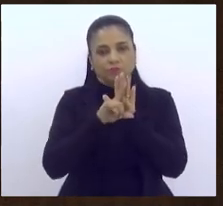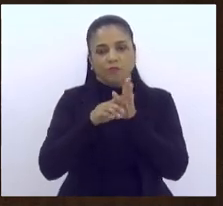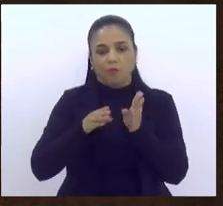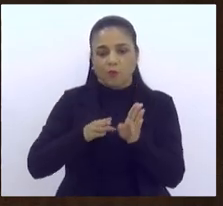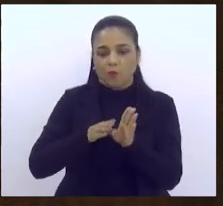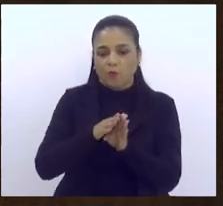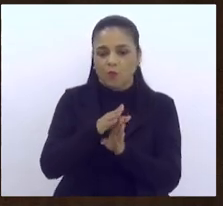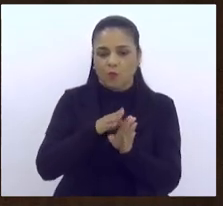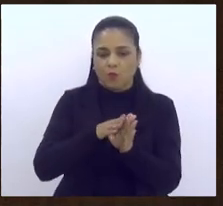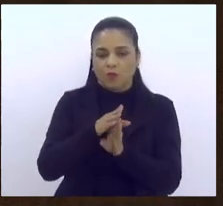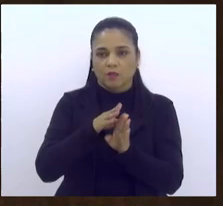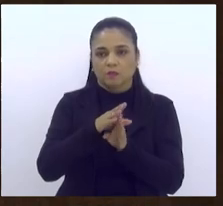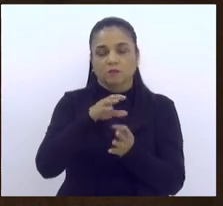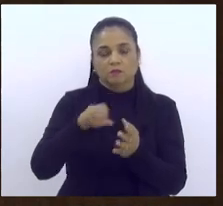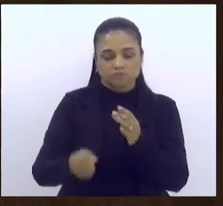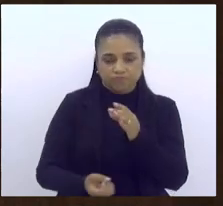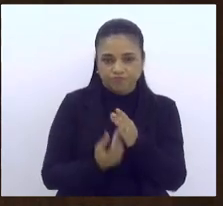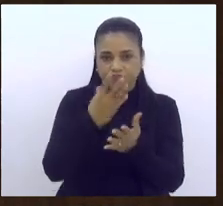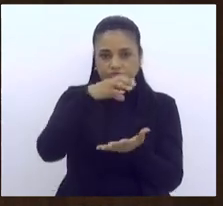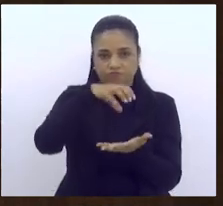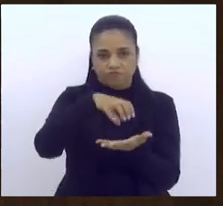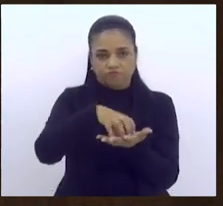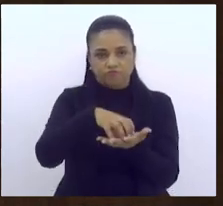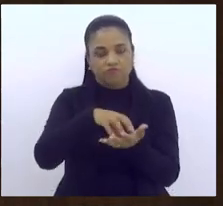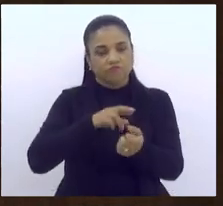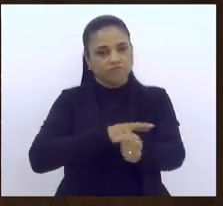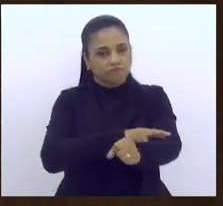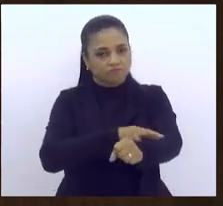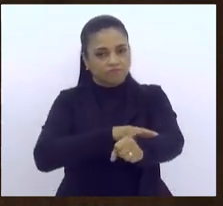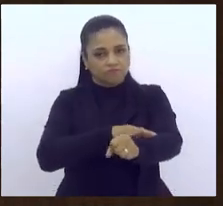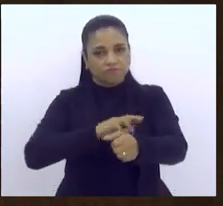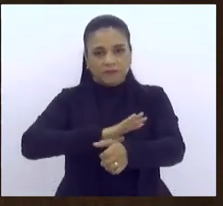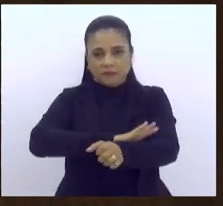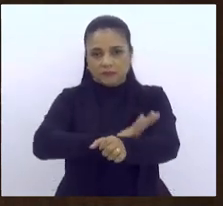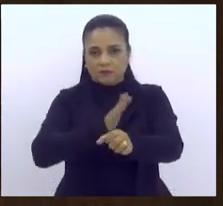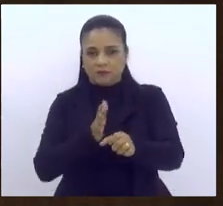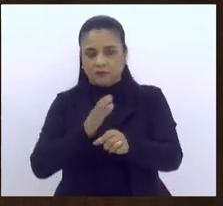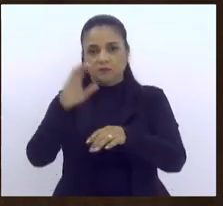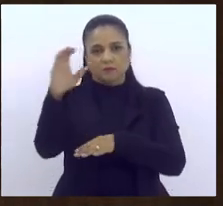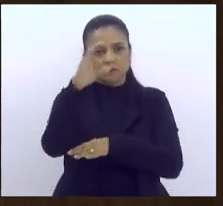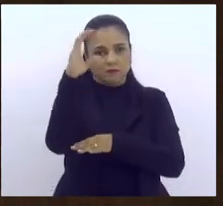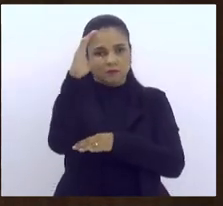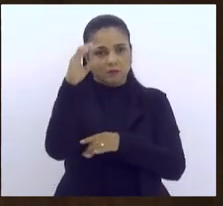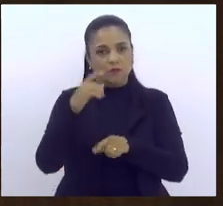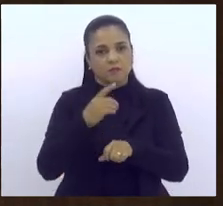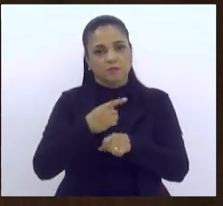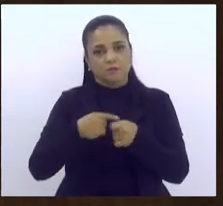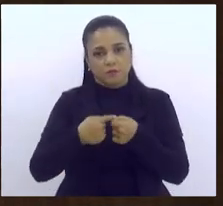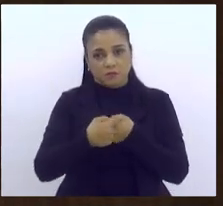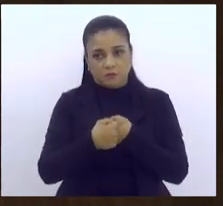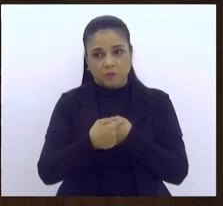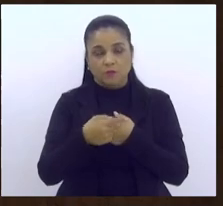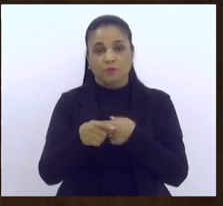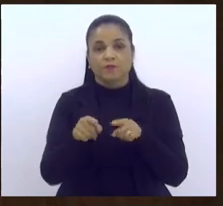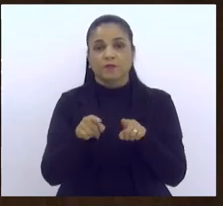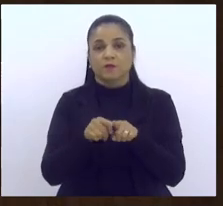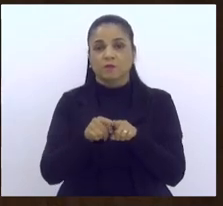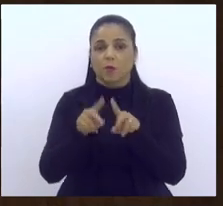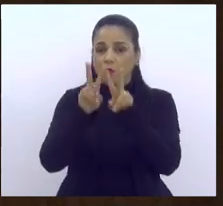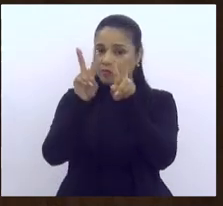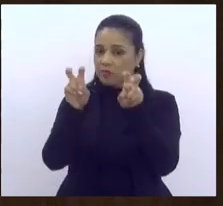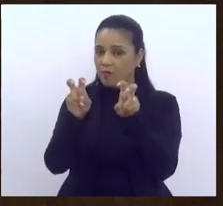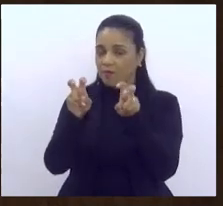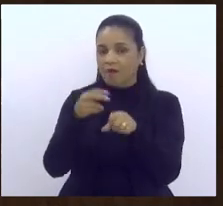orientando humanidades especializadas em crimes raciais e delitos de intolerância no município de Niterói, visto que é o tema